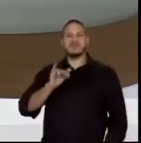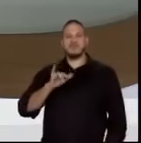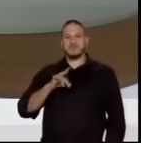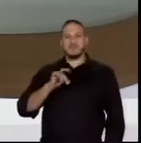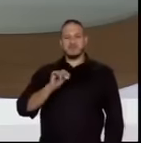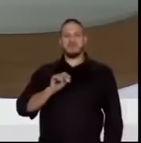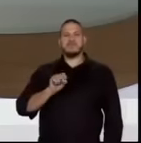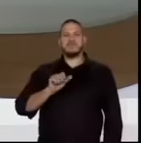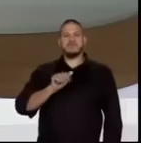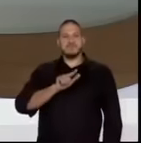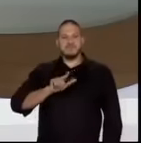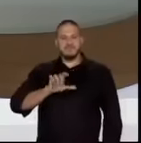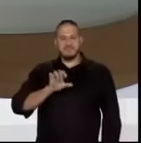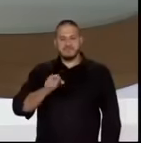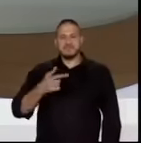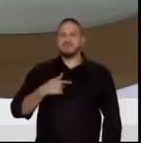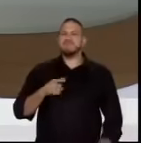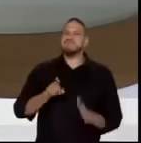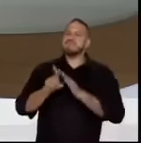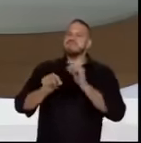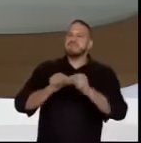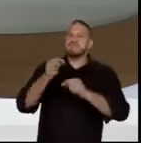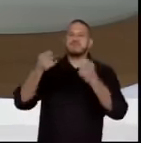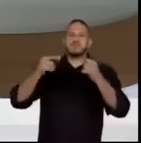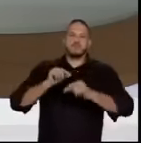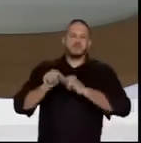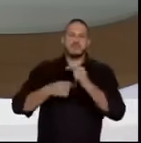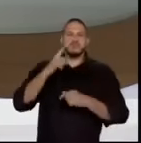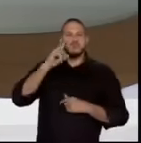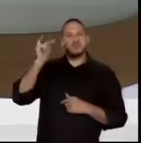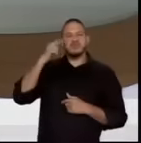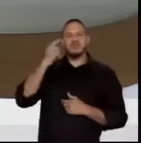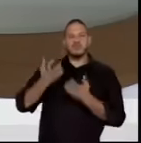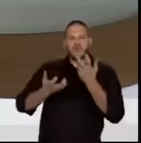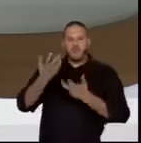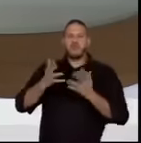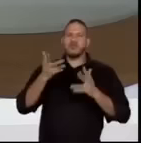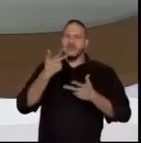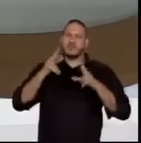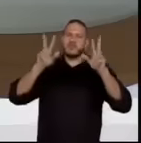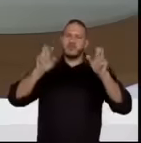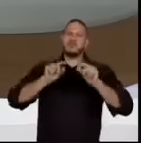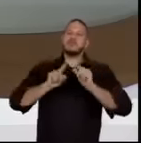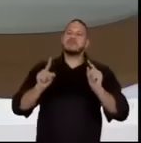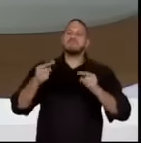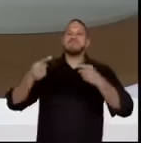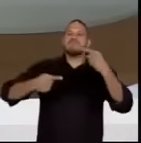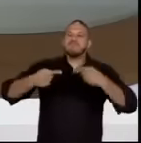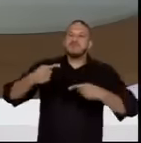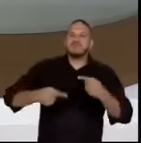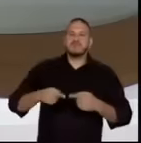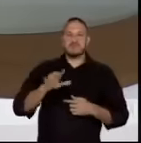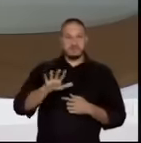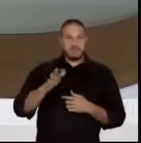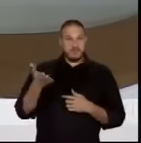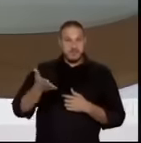falou bastante aqui sobre o Dia do Fogo, os aspectos técnicos, mas assim, política é